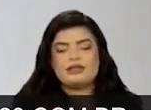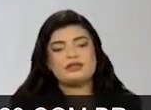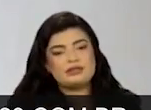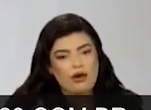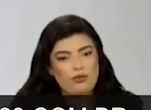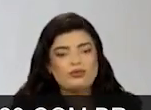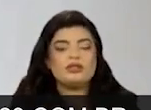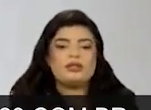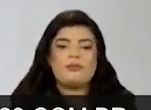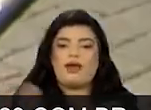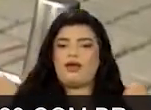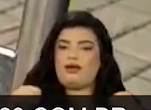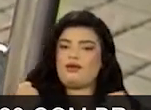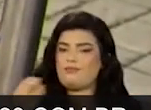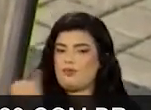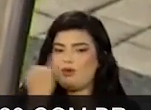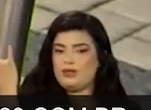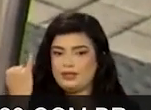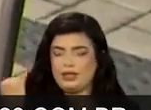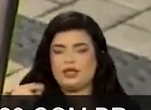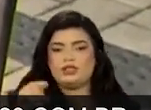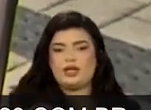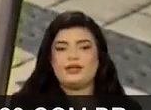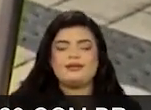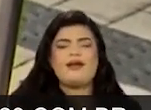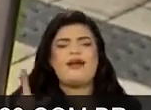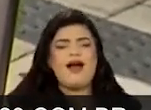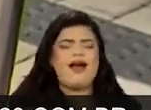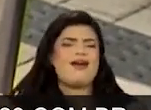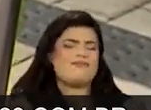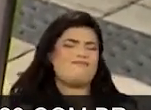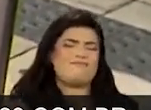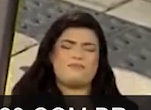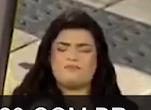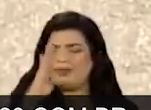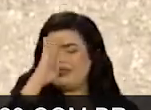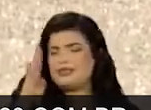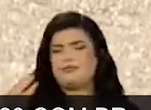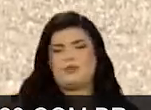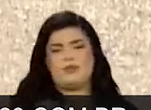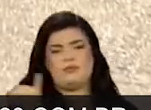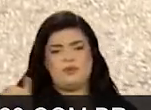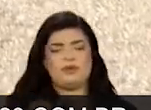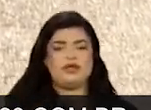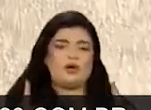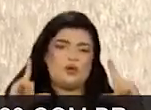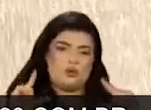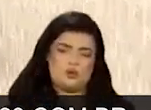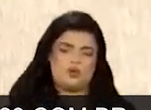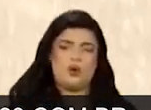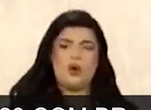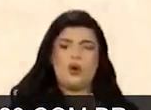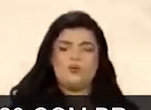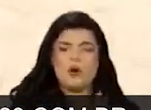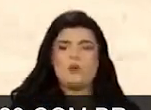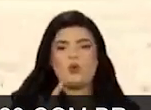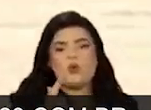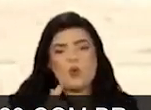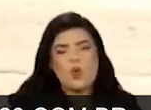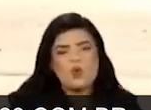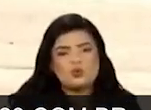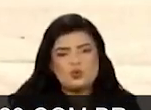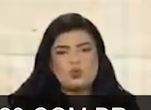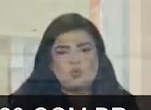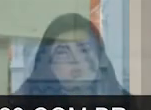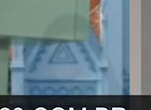uma atividade física, que é muito, muito, muito importante para diminuir essa glicemia alta que